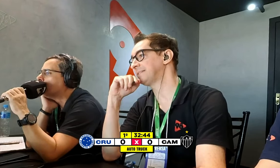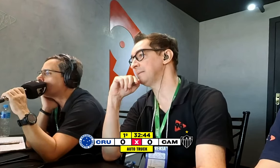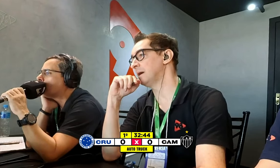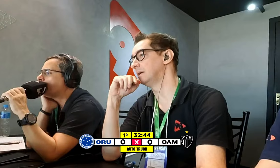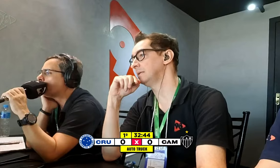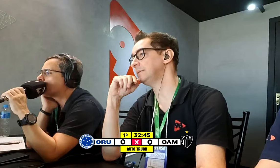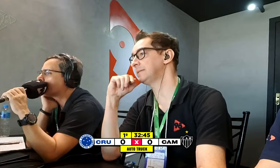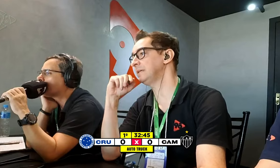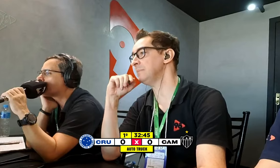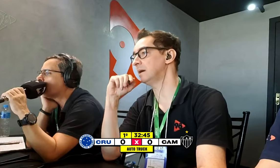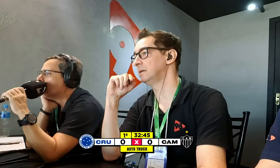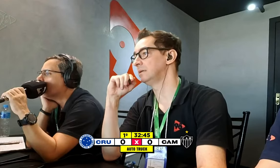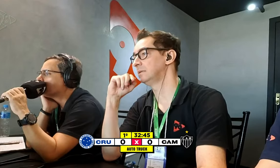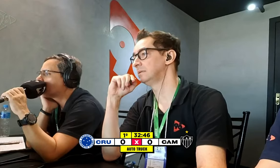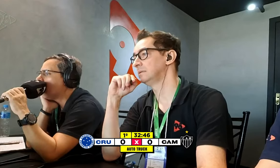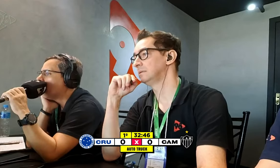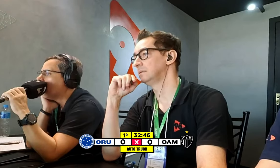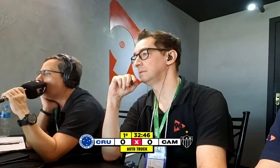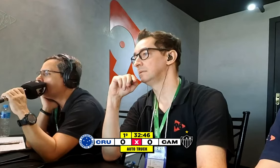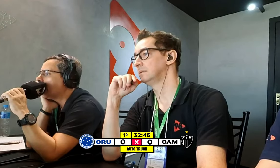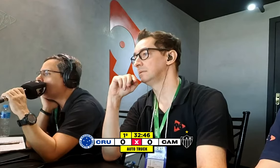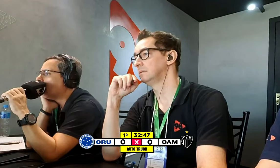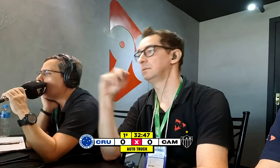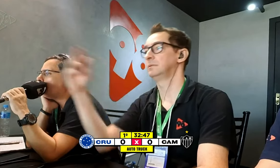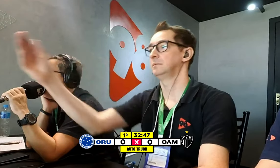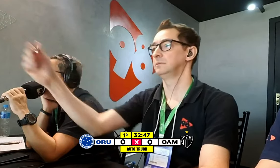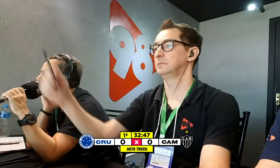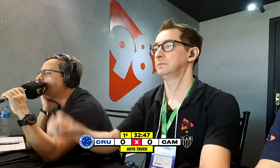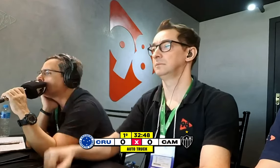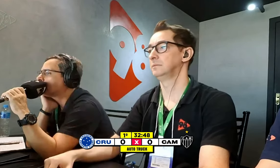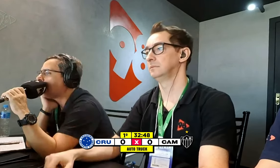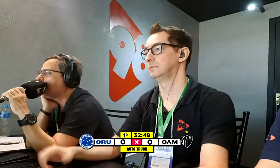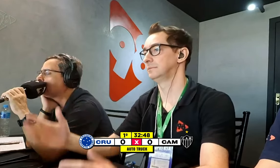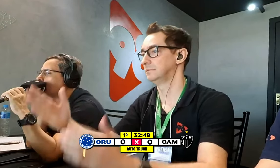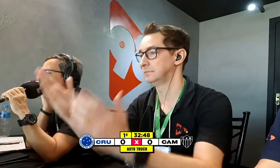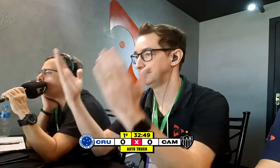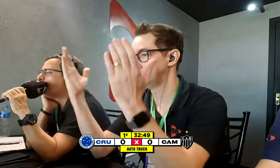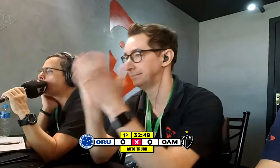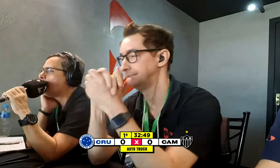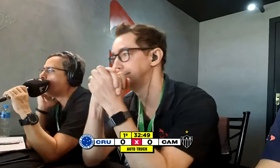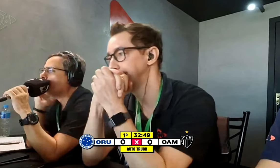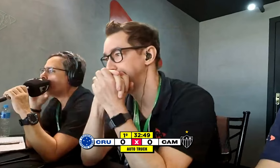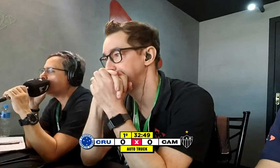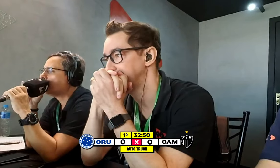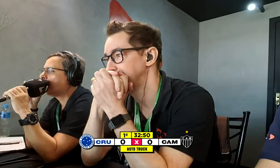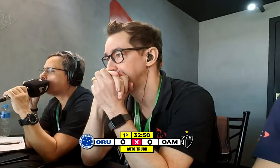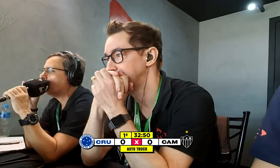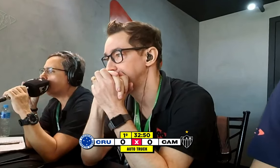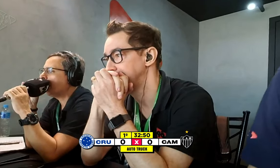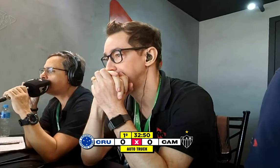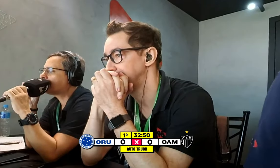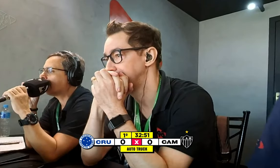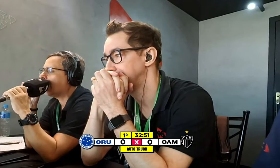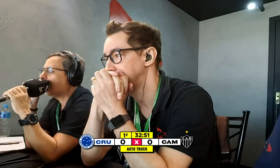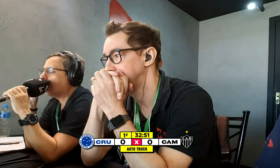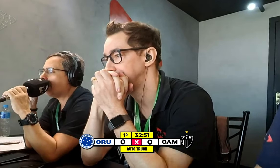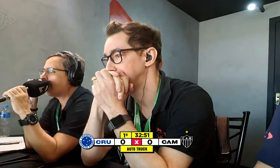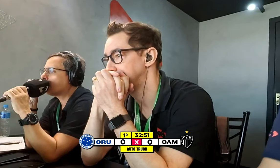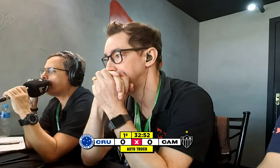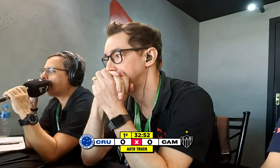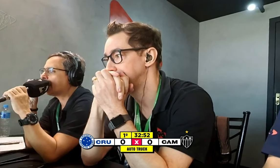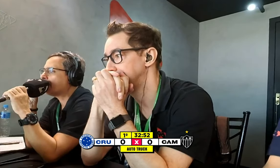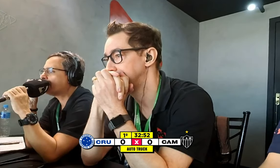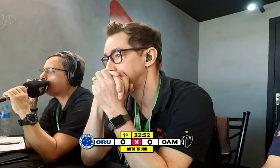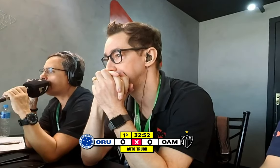zaro dominou o time atleticano buscou Olha o Paulinho saindo no meio-campo e girando meia esquerda a